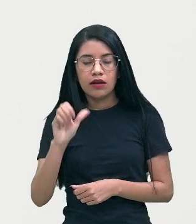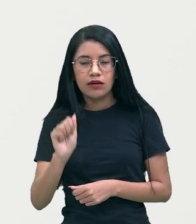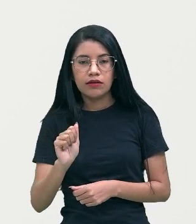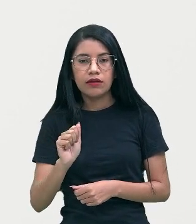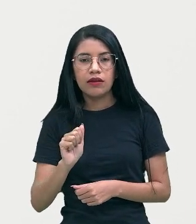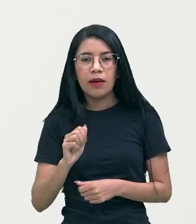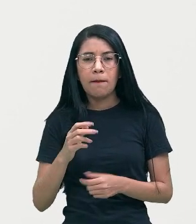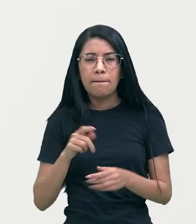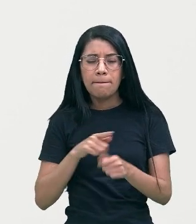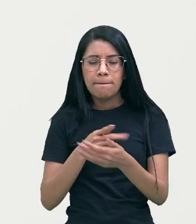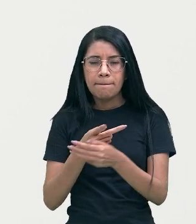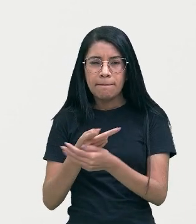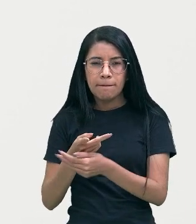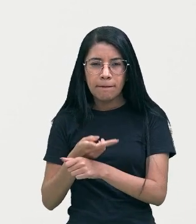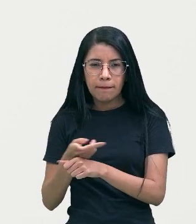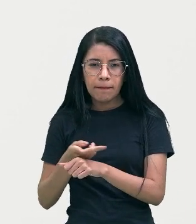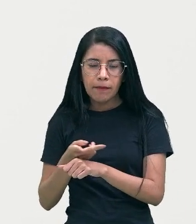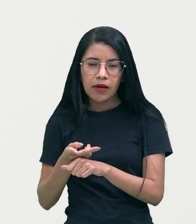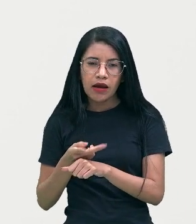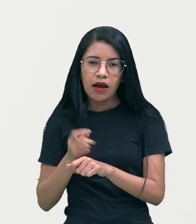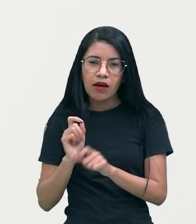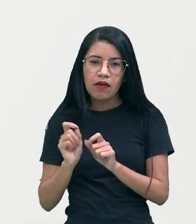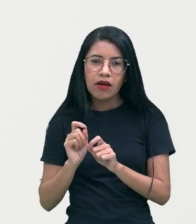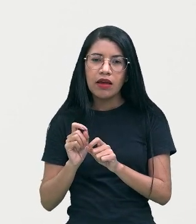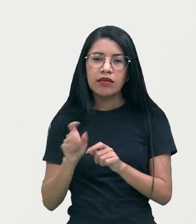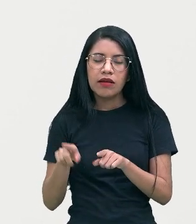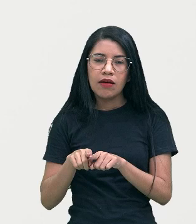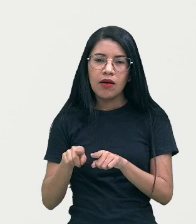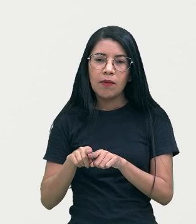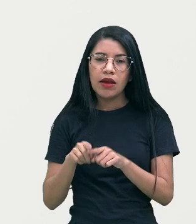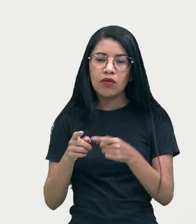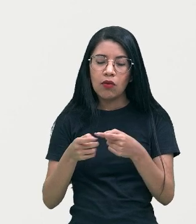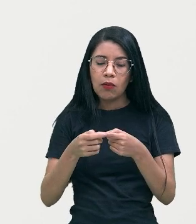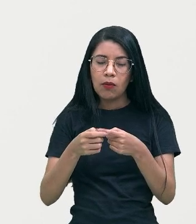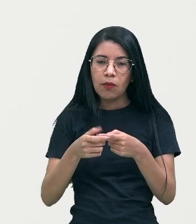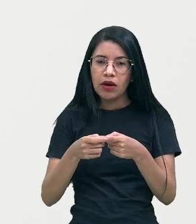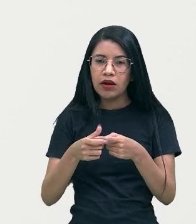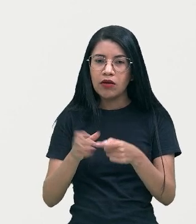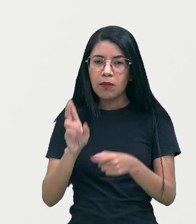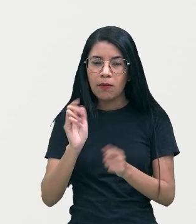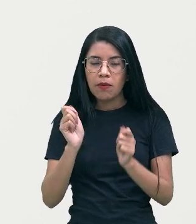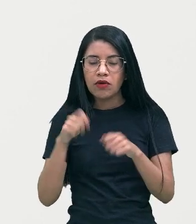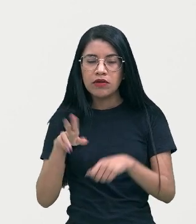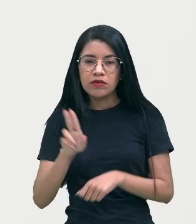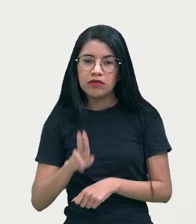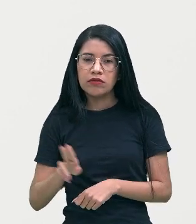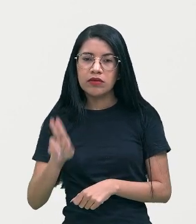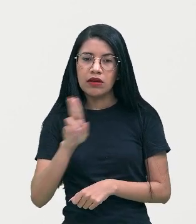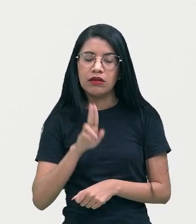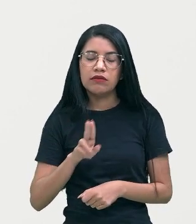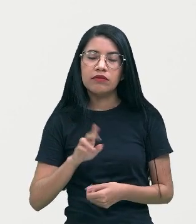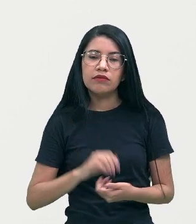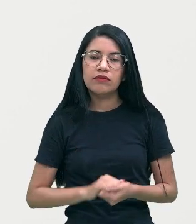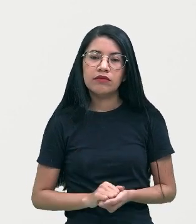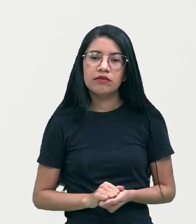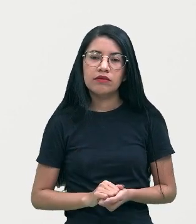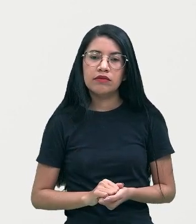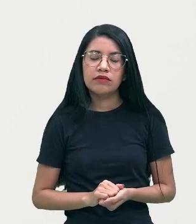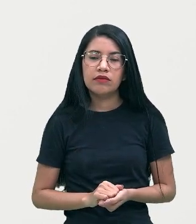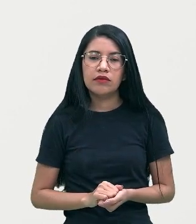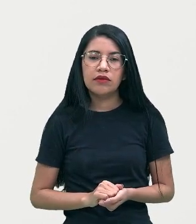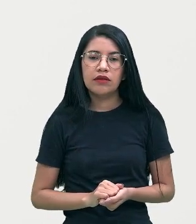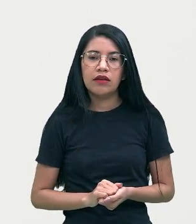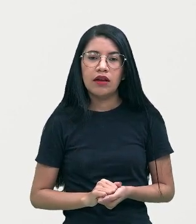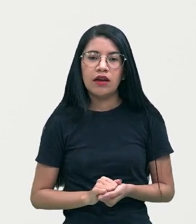sendo realizadas para que o milho também sirva, né? O milho, no Brasil, como eu falei para vocês, a gente tem